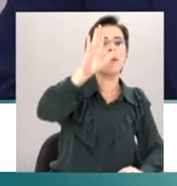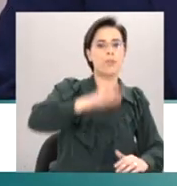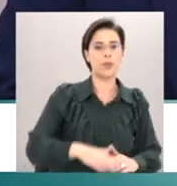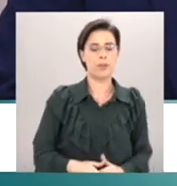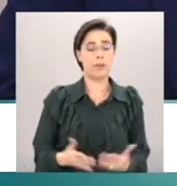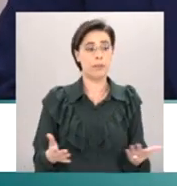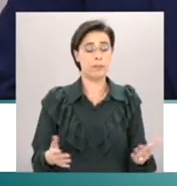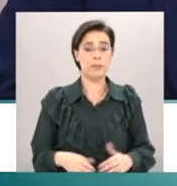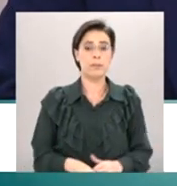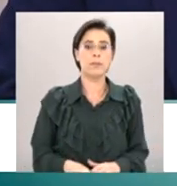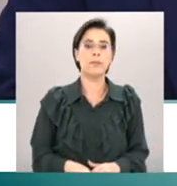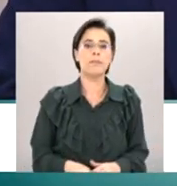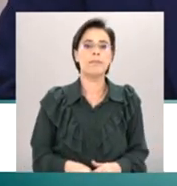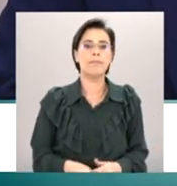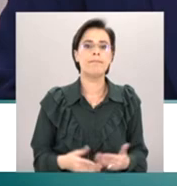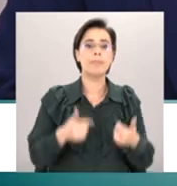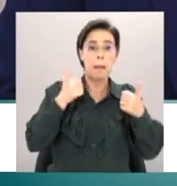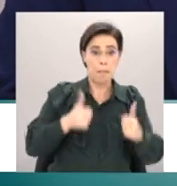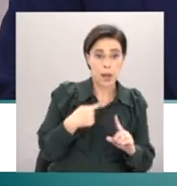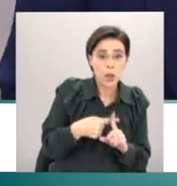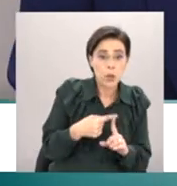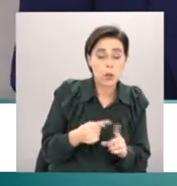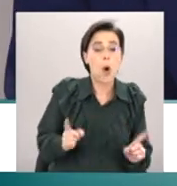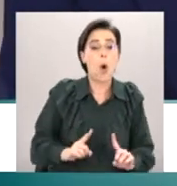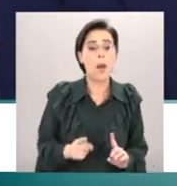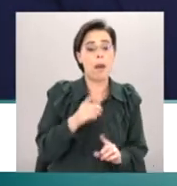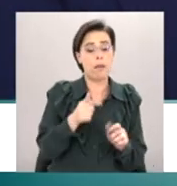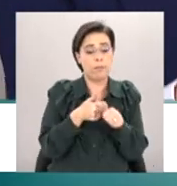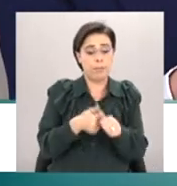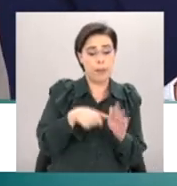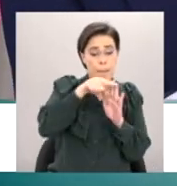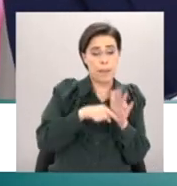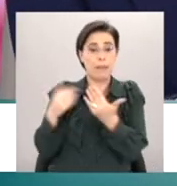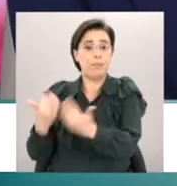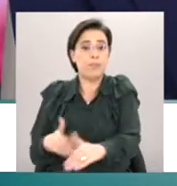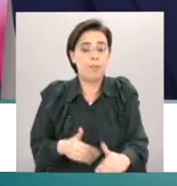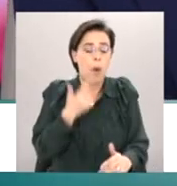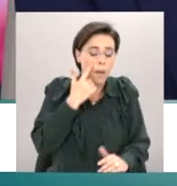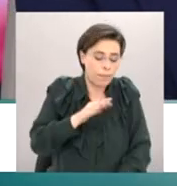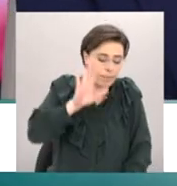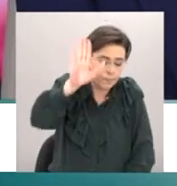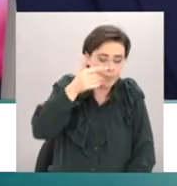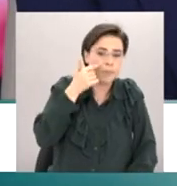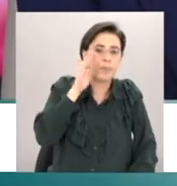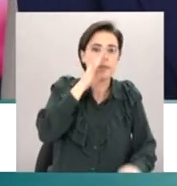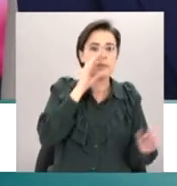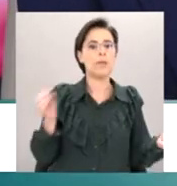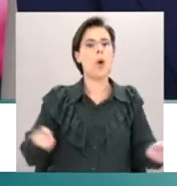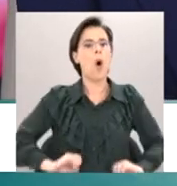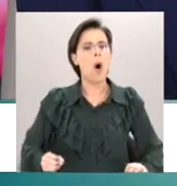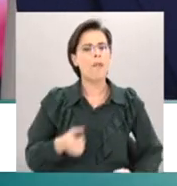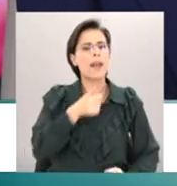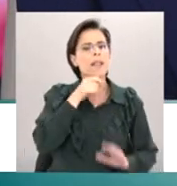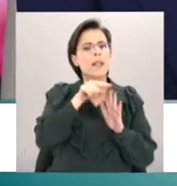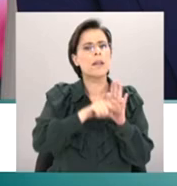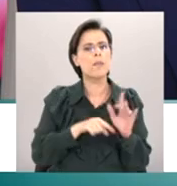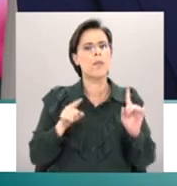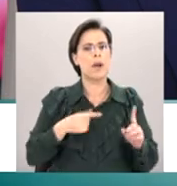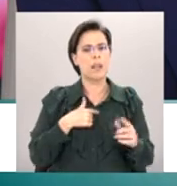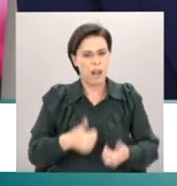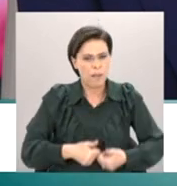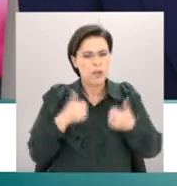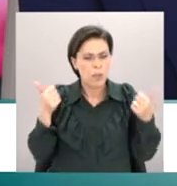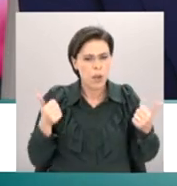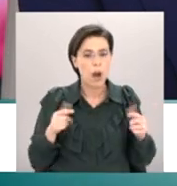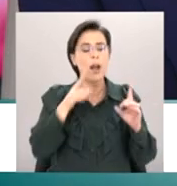se foi tão fofo tão tão bem sucedida assim a aplicação destas medidas atrativas cá estaremos para ver provavelmente positiva seria muito